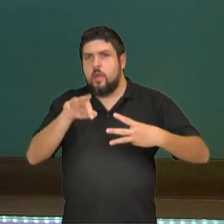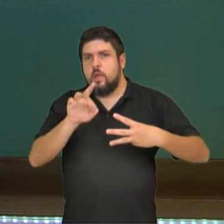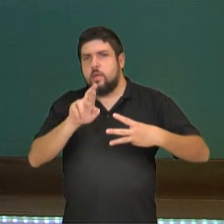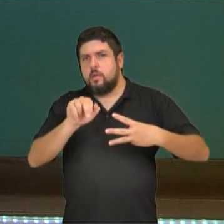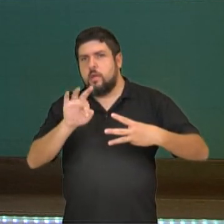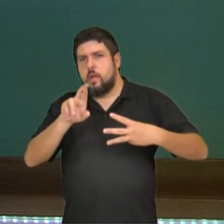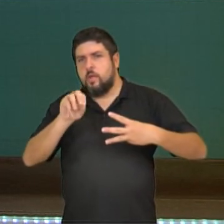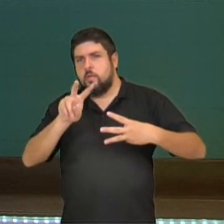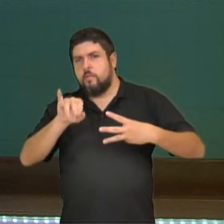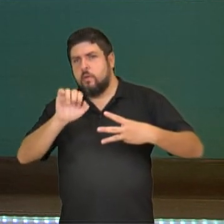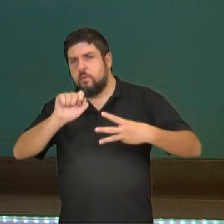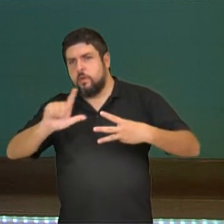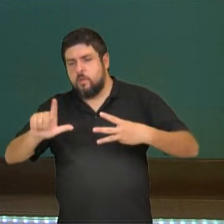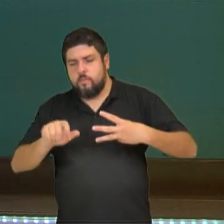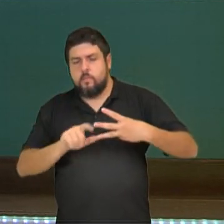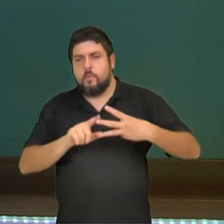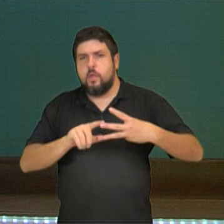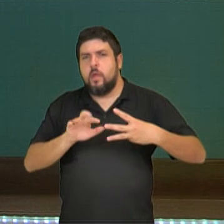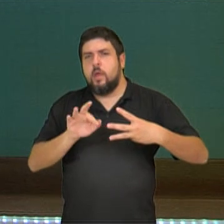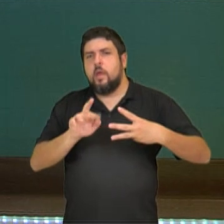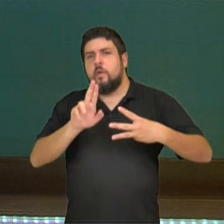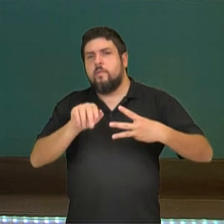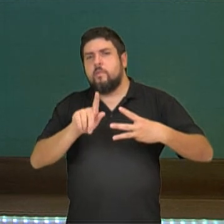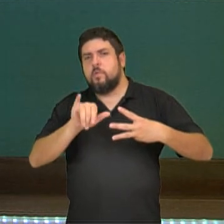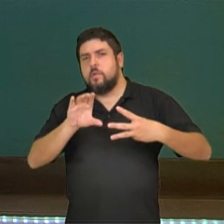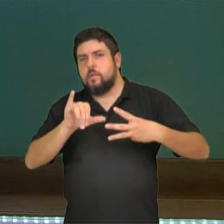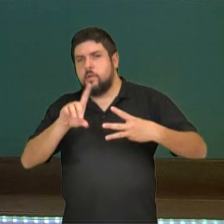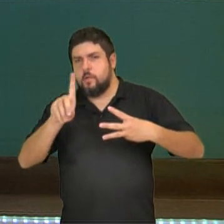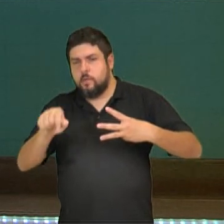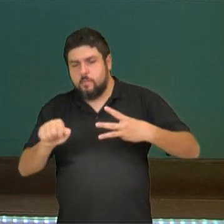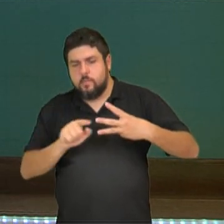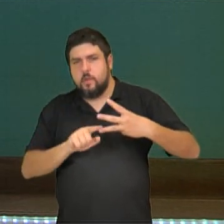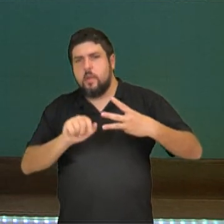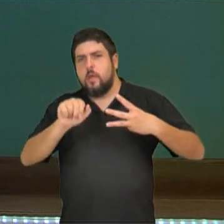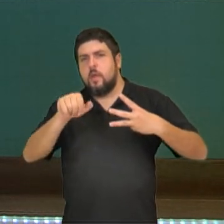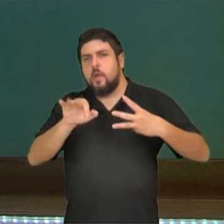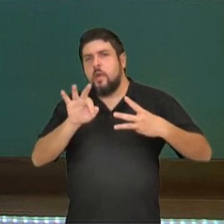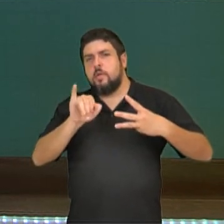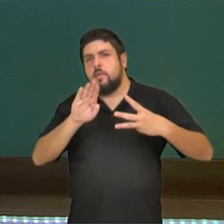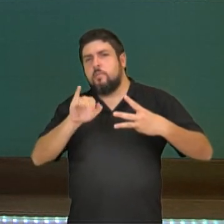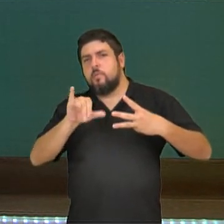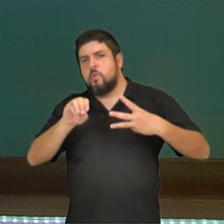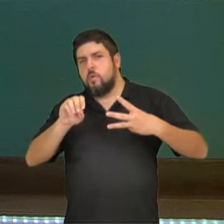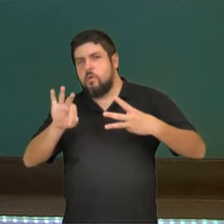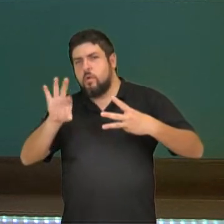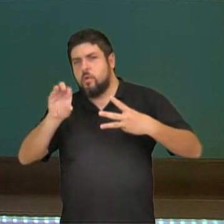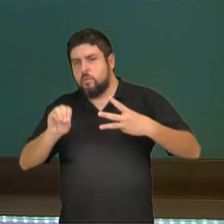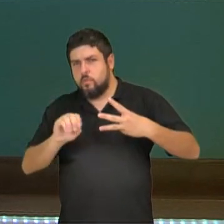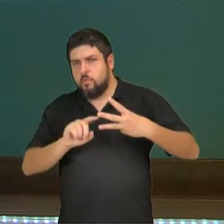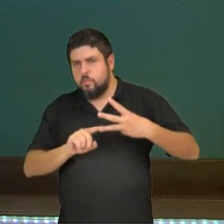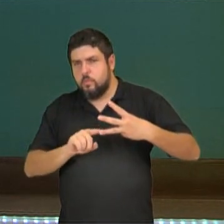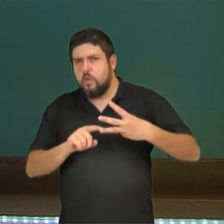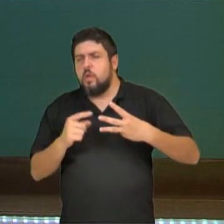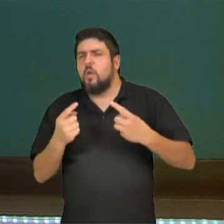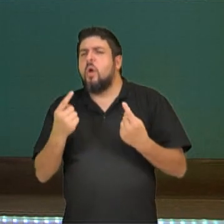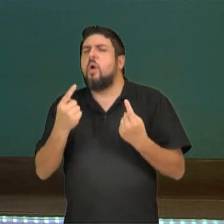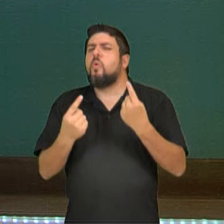antirretroviral, um fungicida e um antibiótico. Qual desses medicamentos